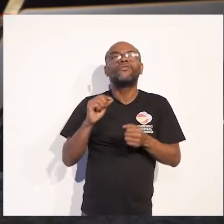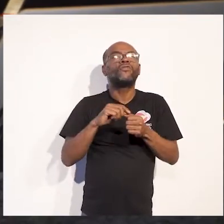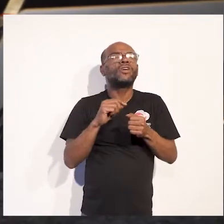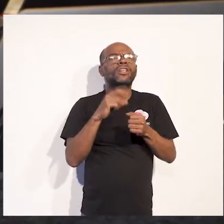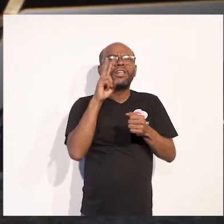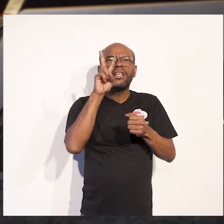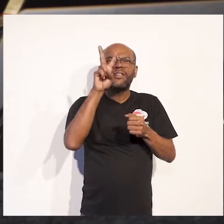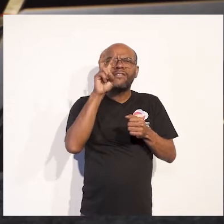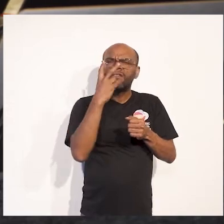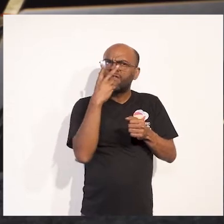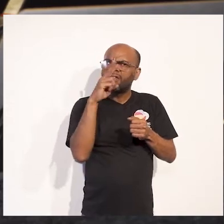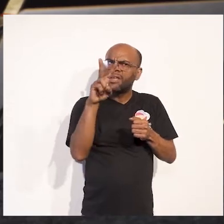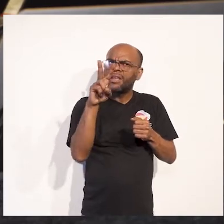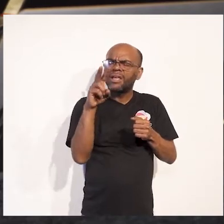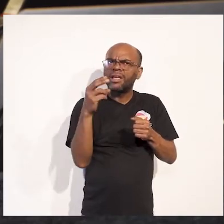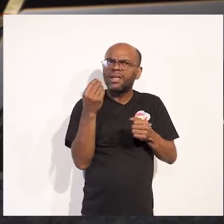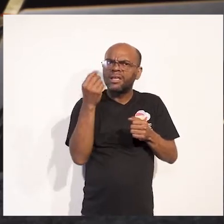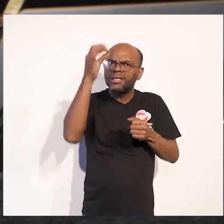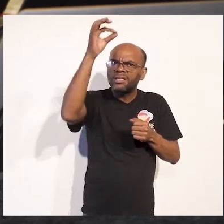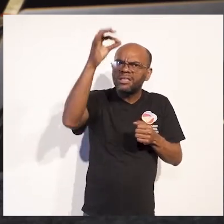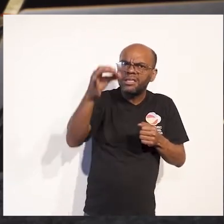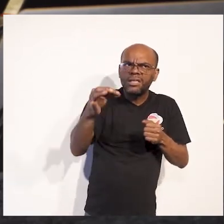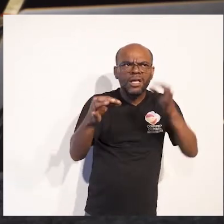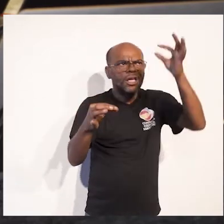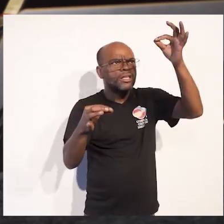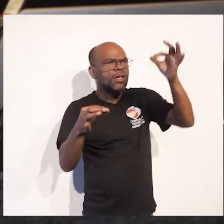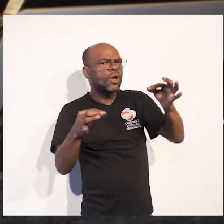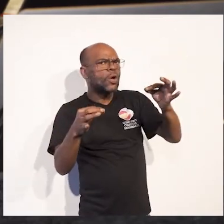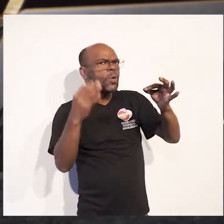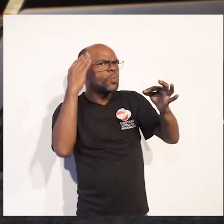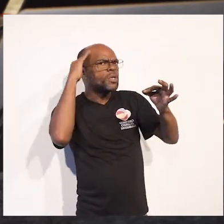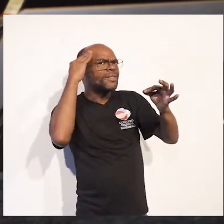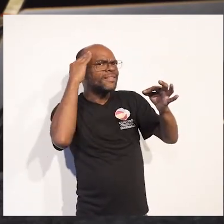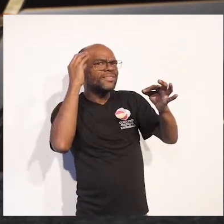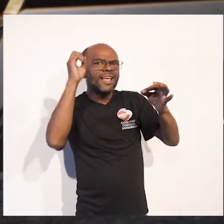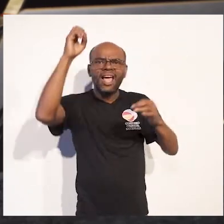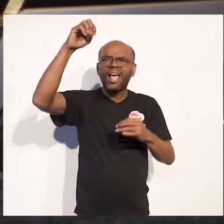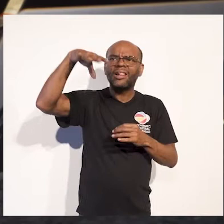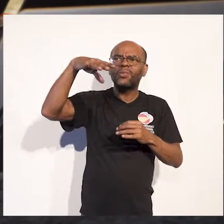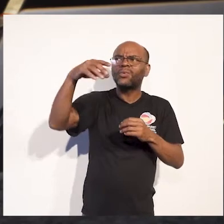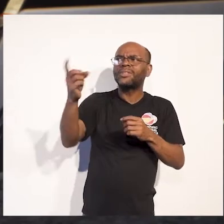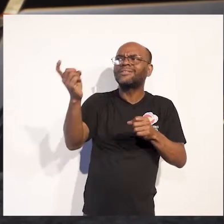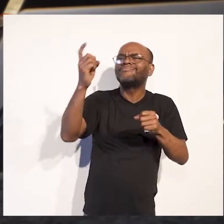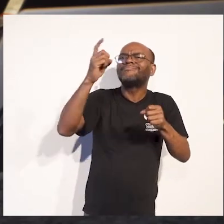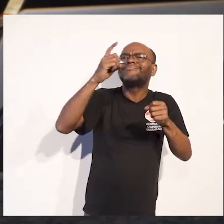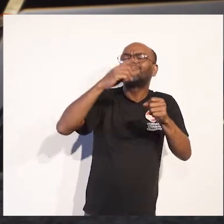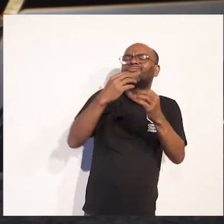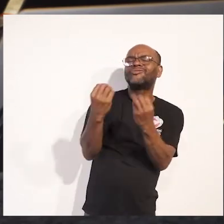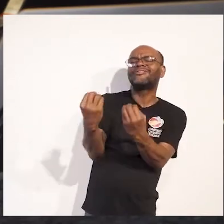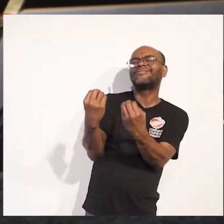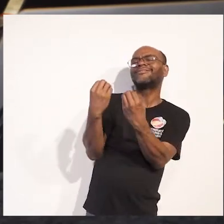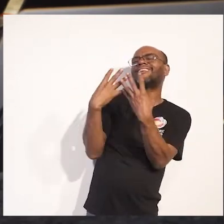enxergarem as cores como elas são efetivamente, ou decifrar as informações que a luz nos traz sobre as